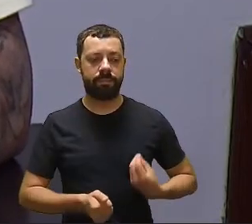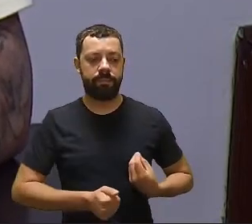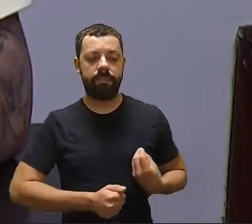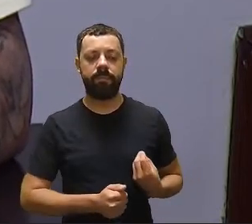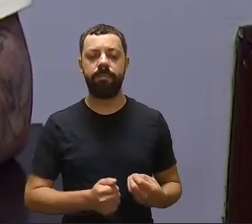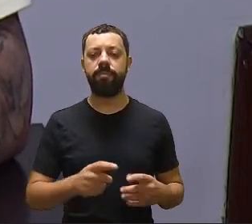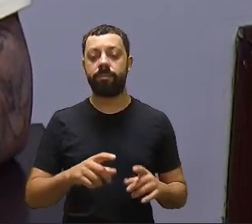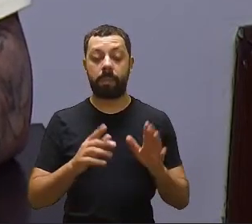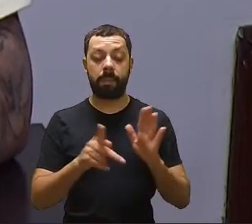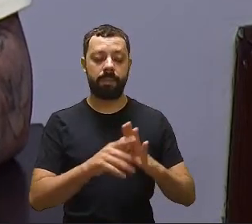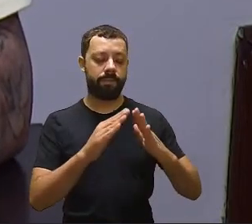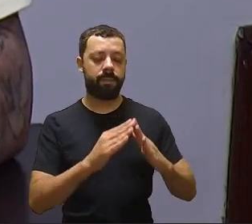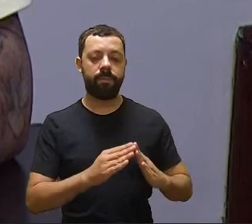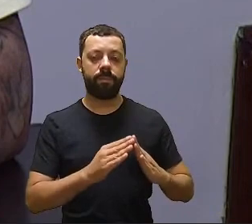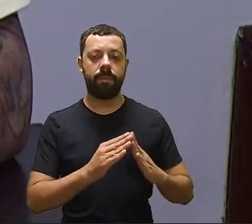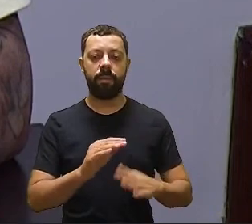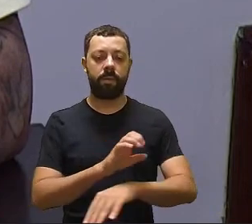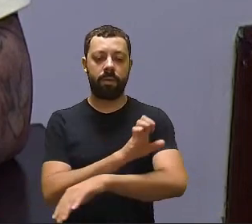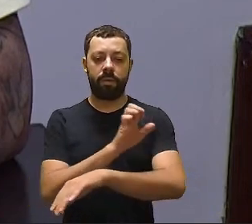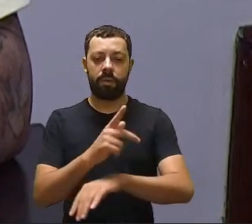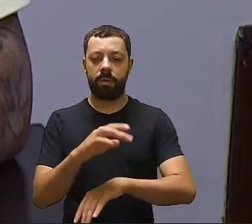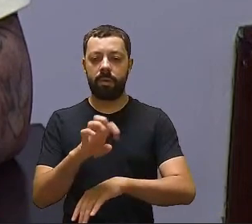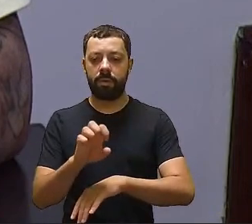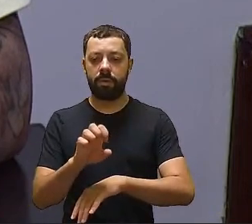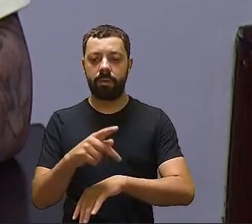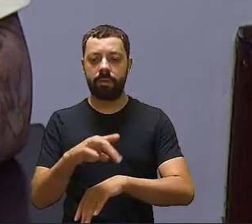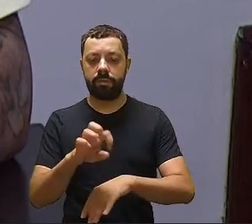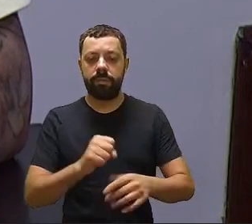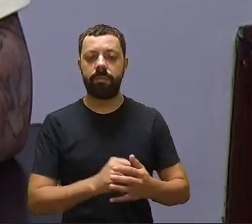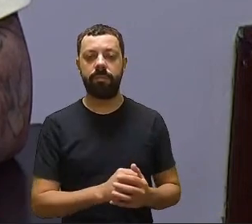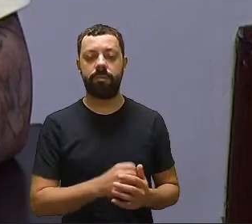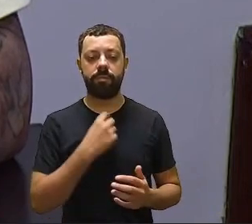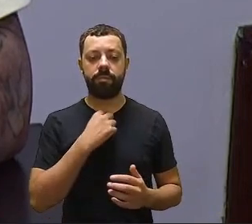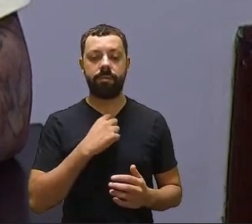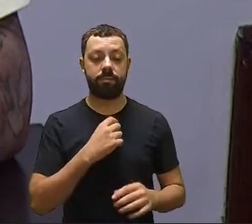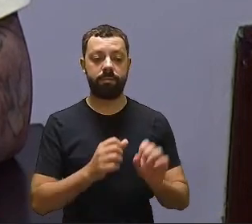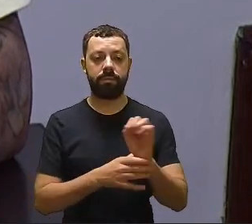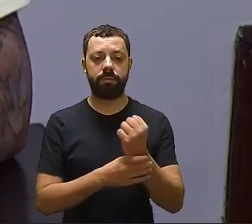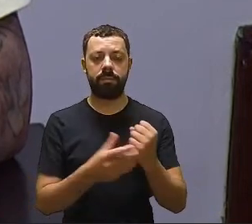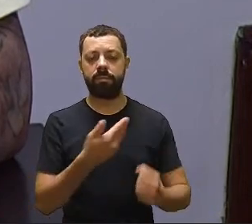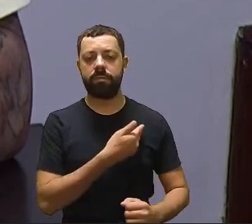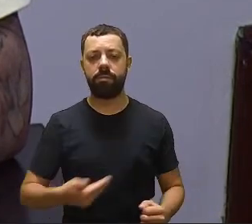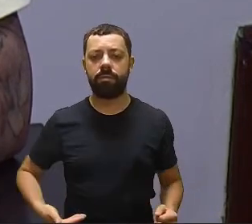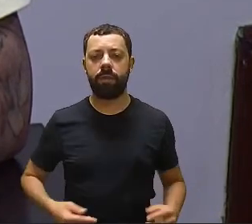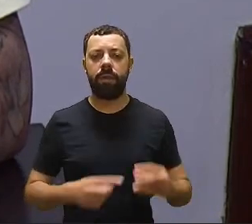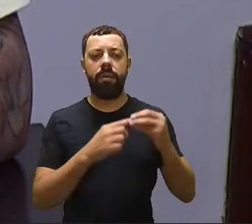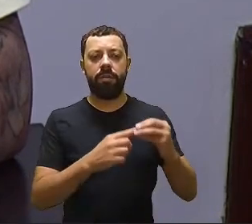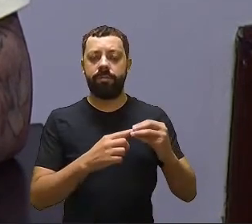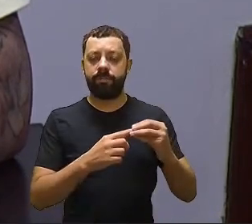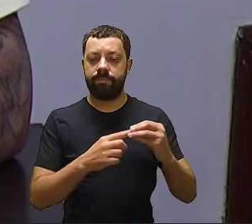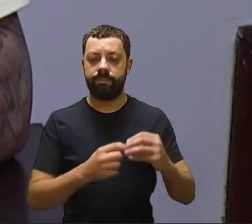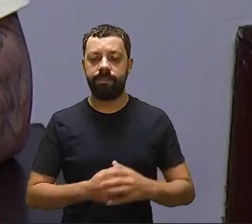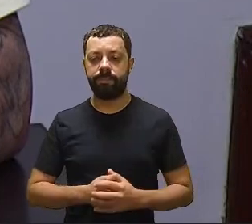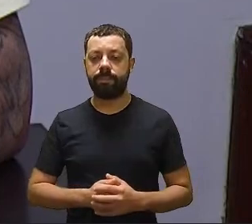dos moradores do Expoente e do Monte Castelo. Questão de segurança pública,